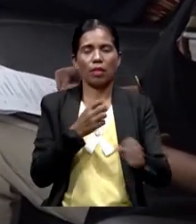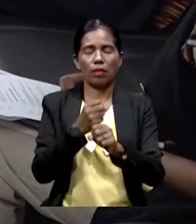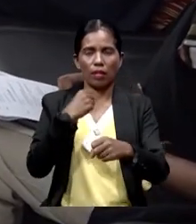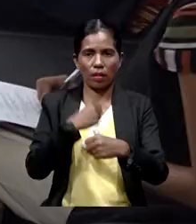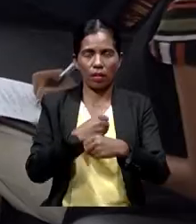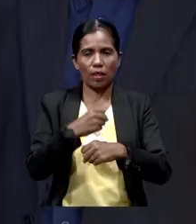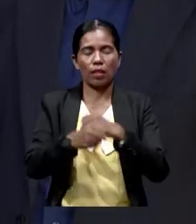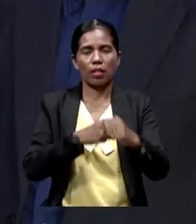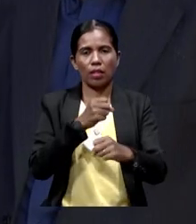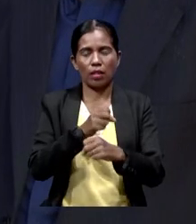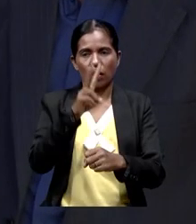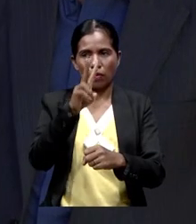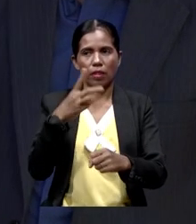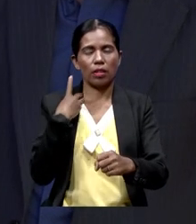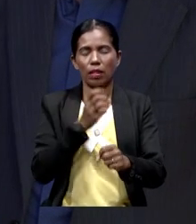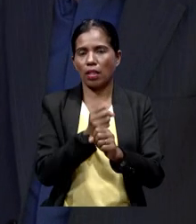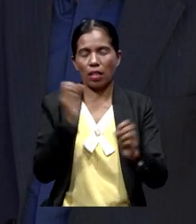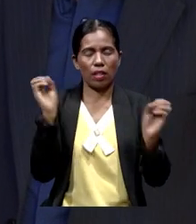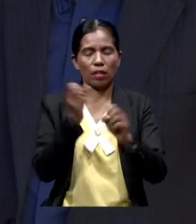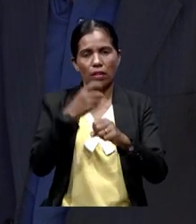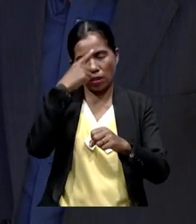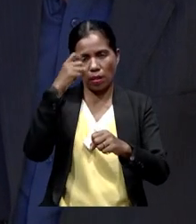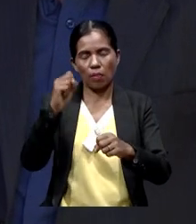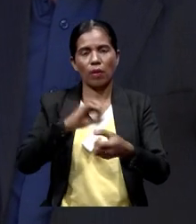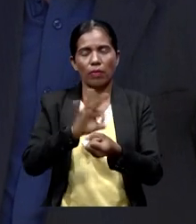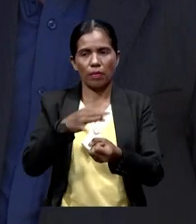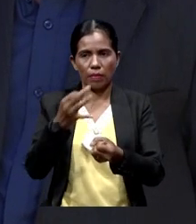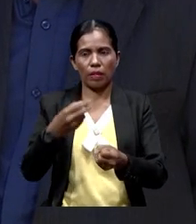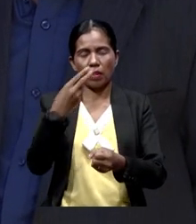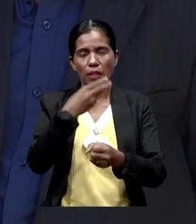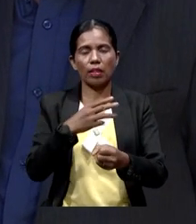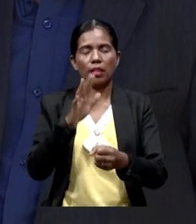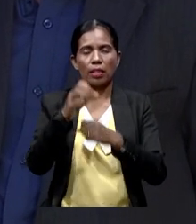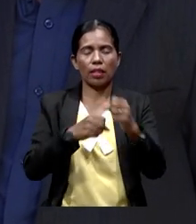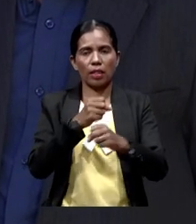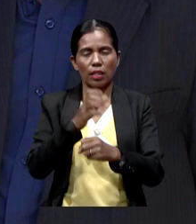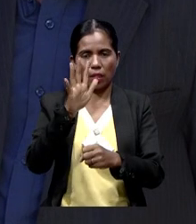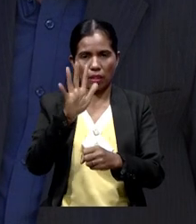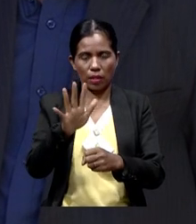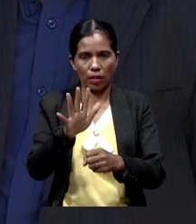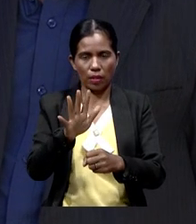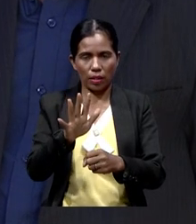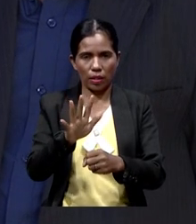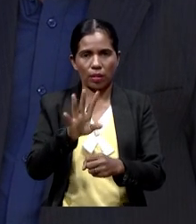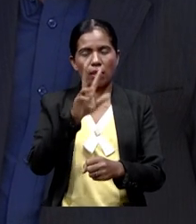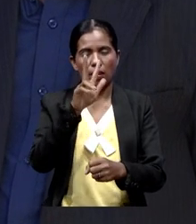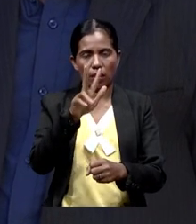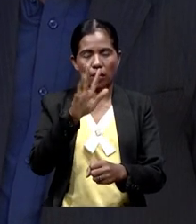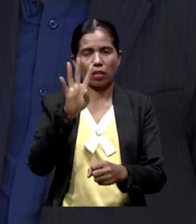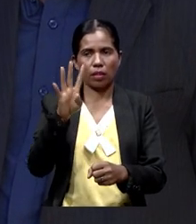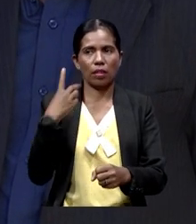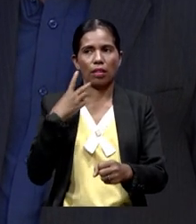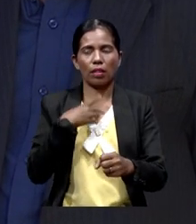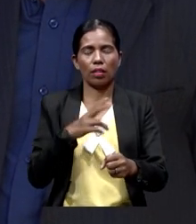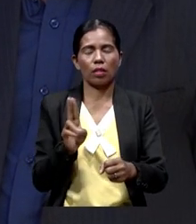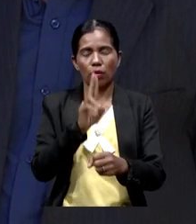estamos na rua, estamos na pandemia. E a quinto aniversário, e o terceiro ou quarto aniversário, até o quinto aniversário,